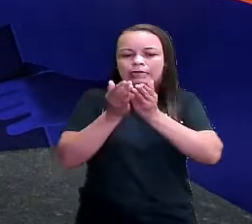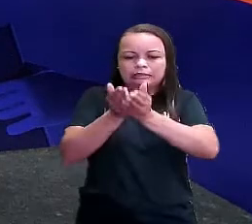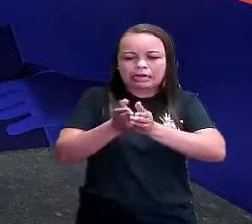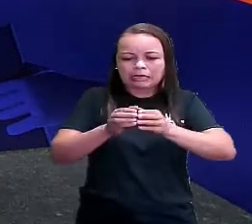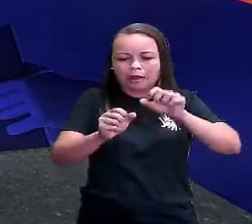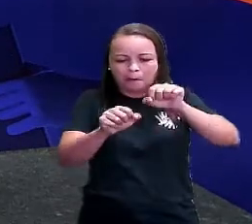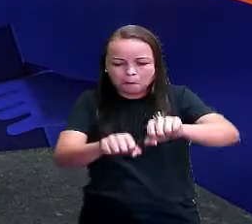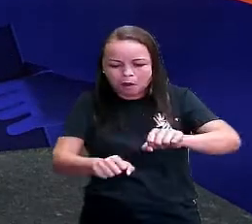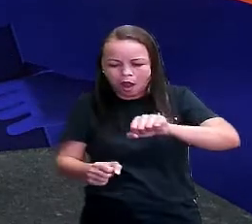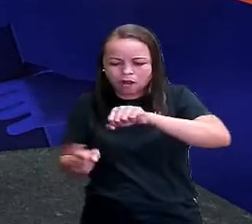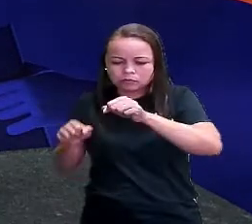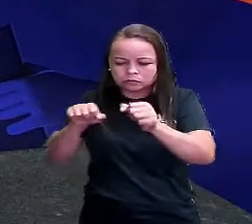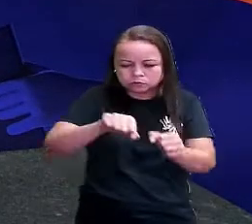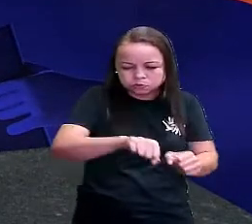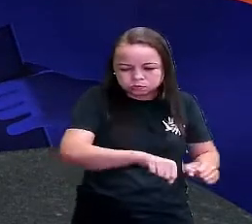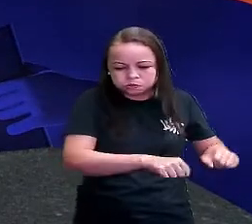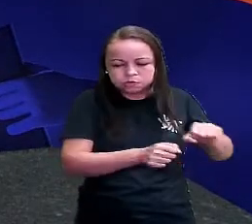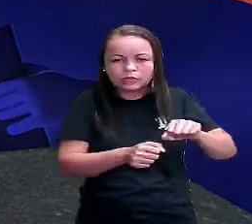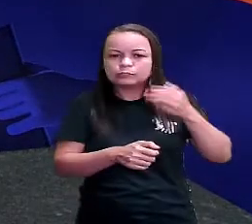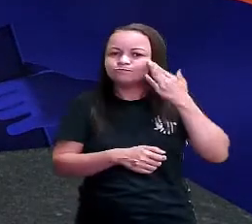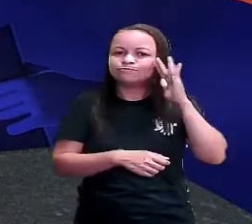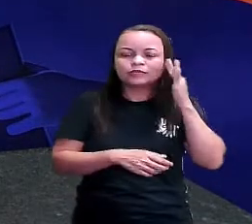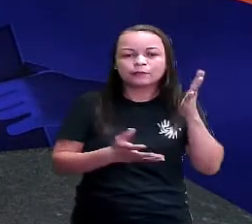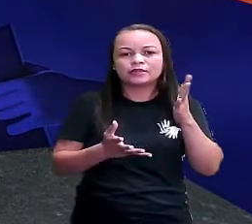engolir o Gepeto com seu barco e tudo.